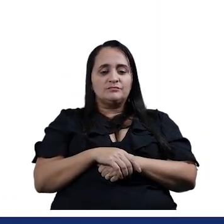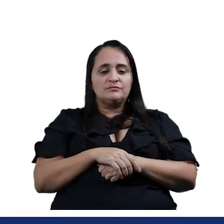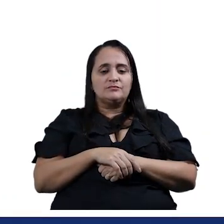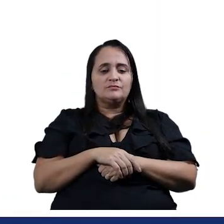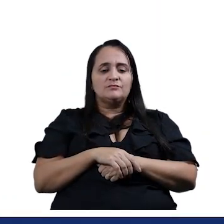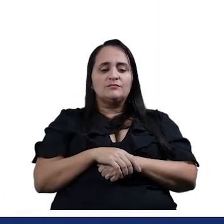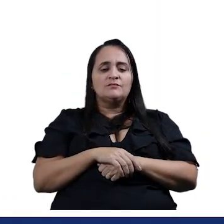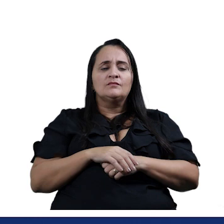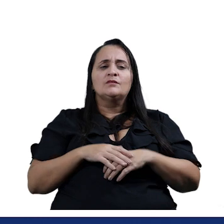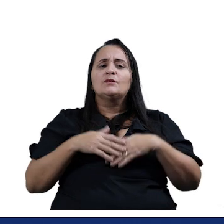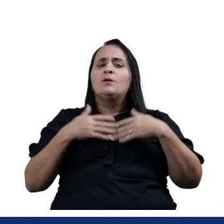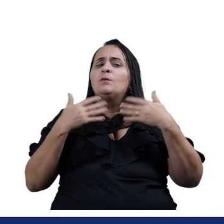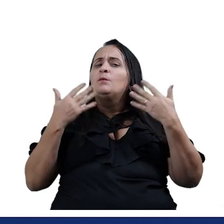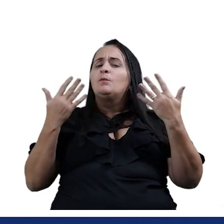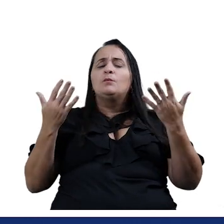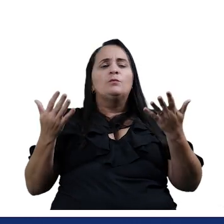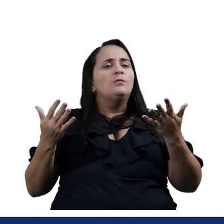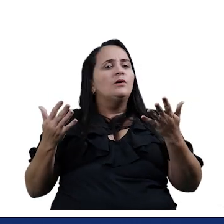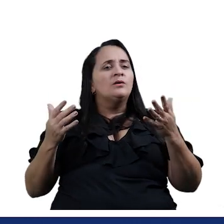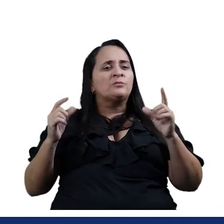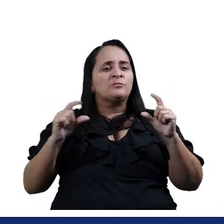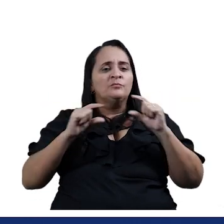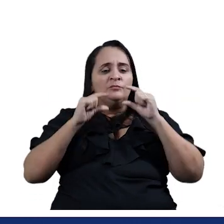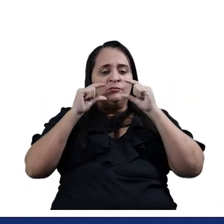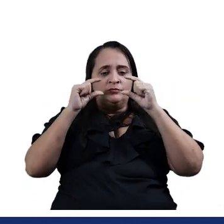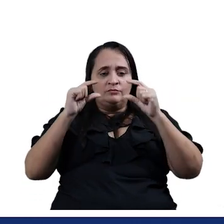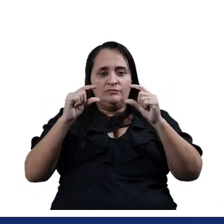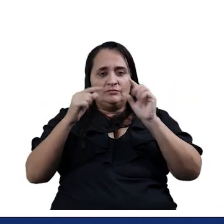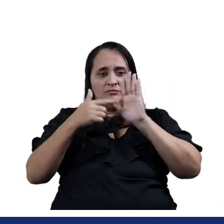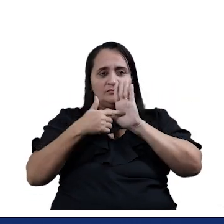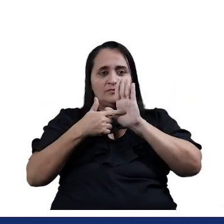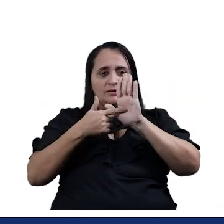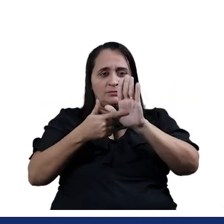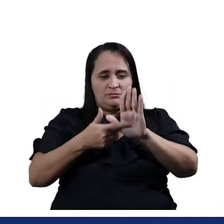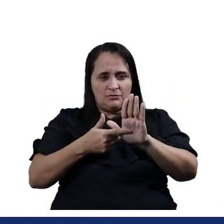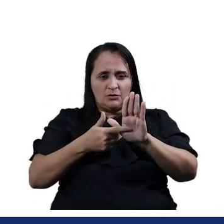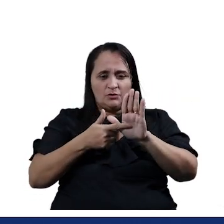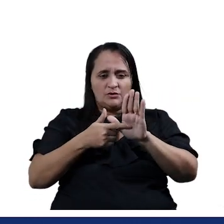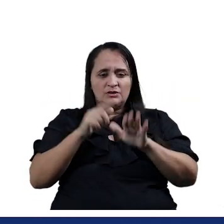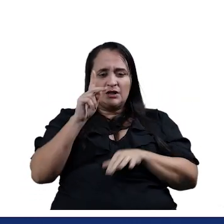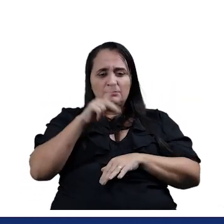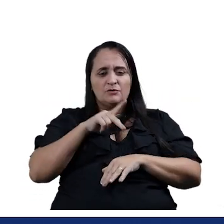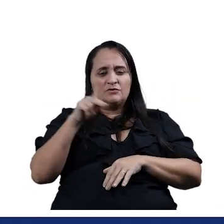Qual trecho mostra que a professora estava